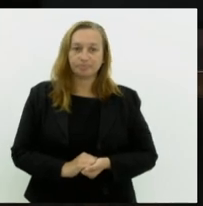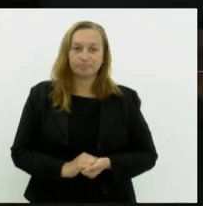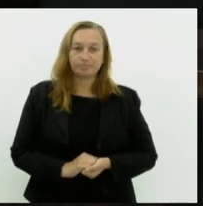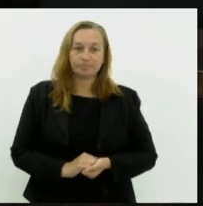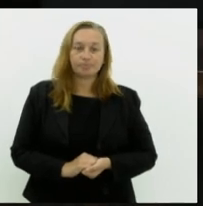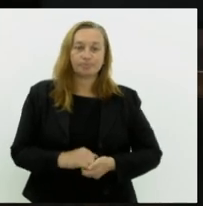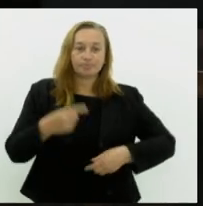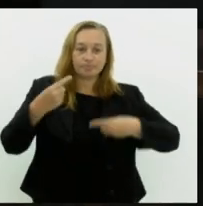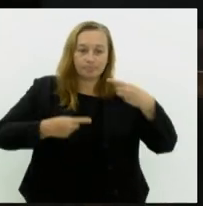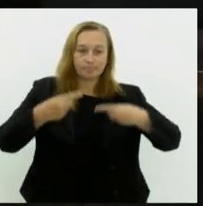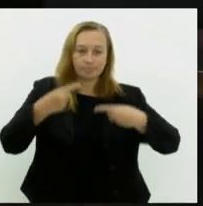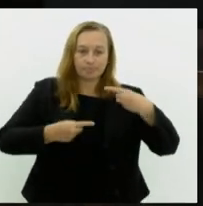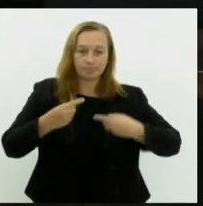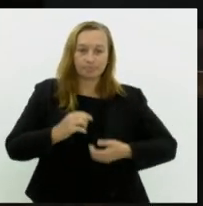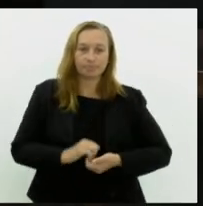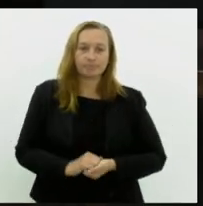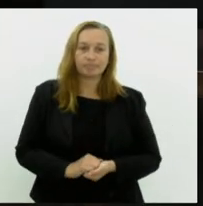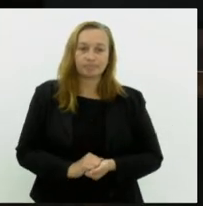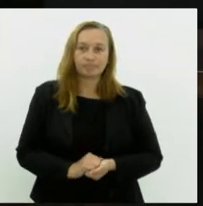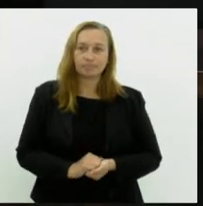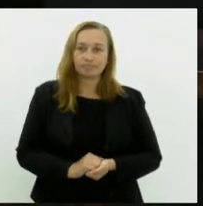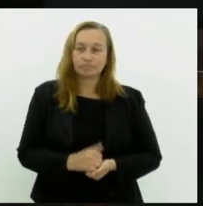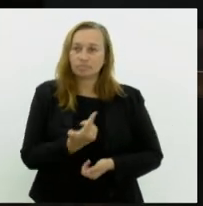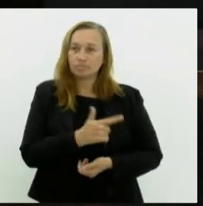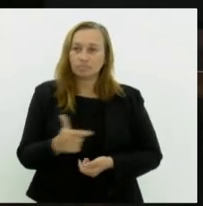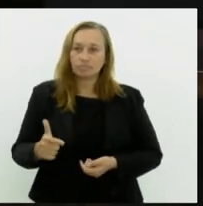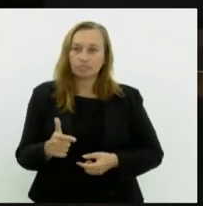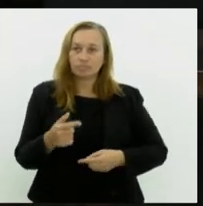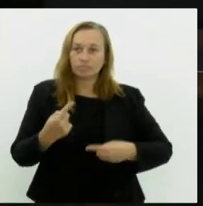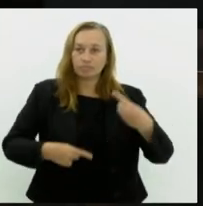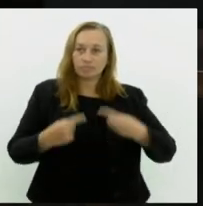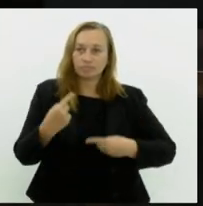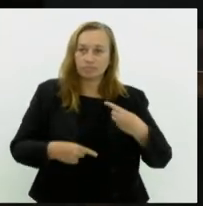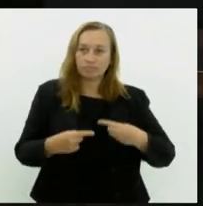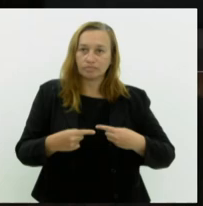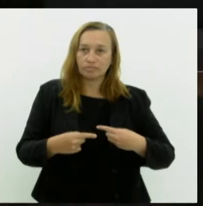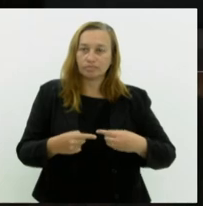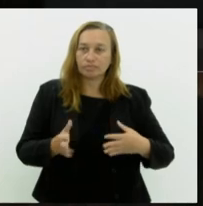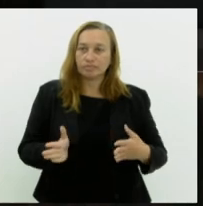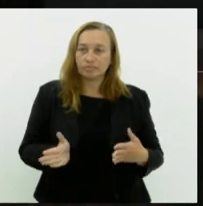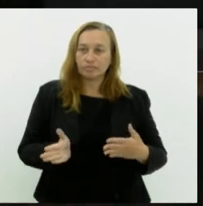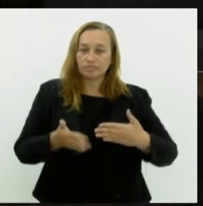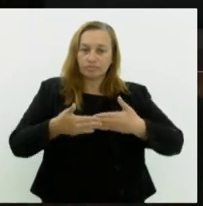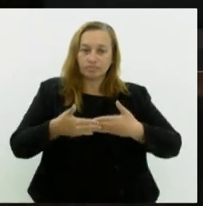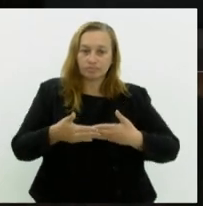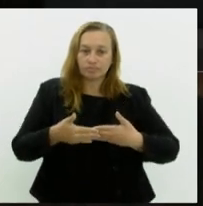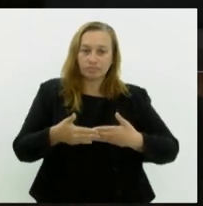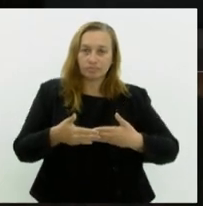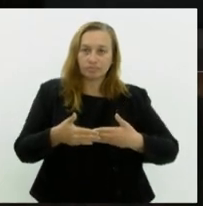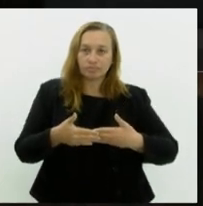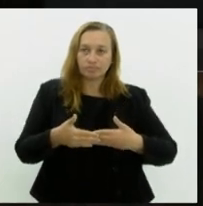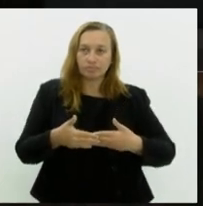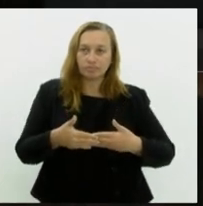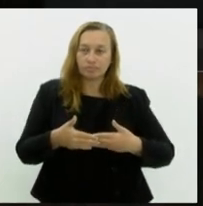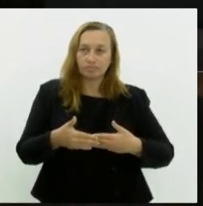Em discussão. Não havendo quem queira discutir, encerrada a